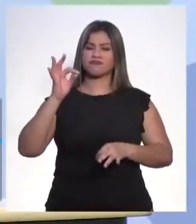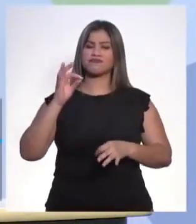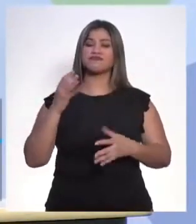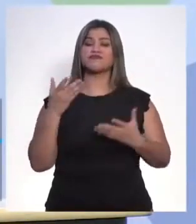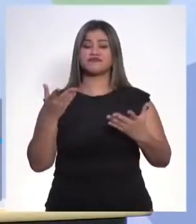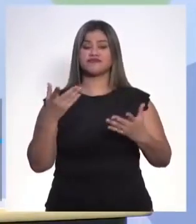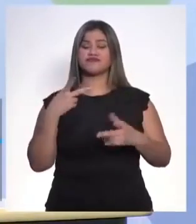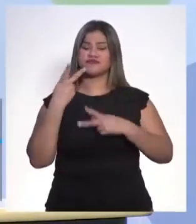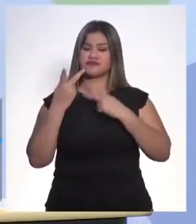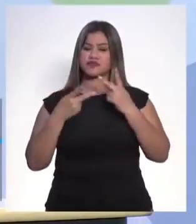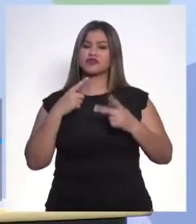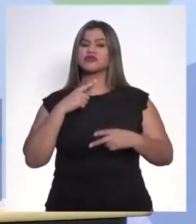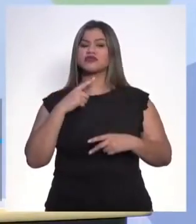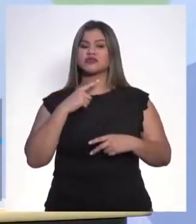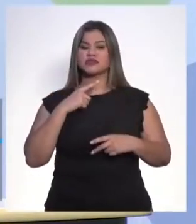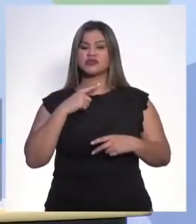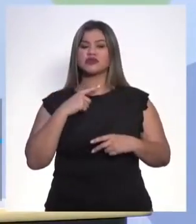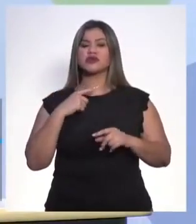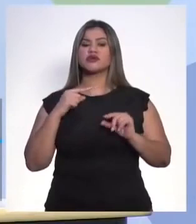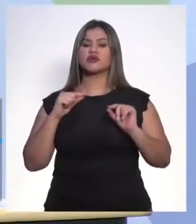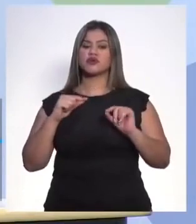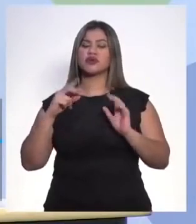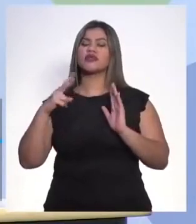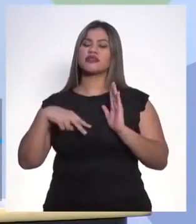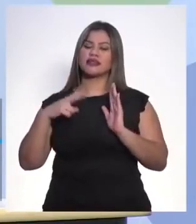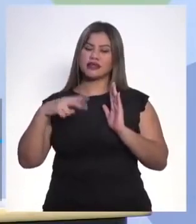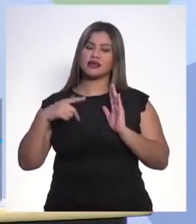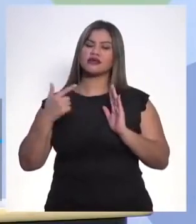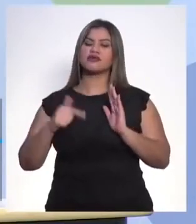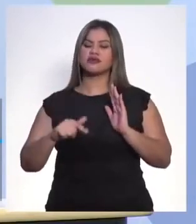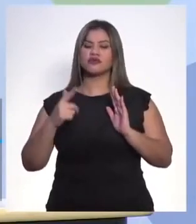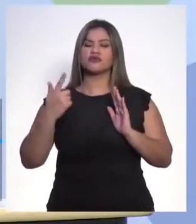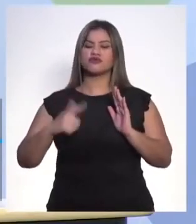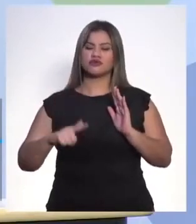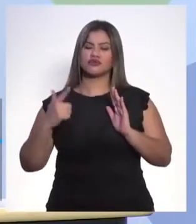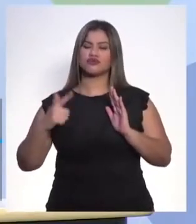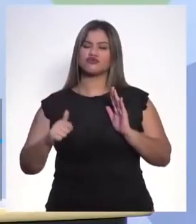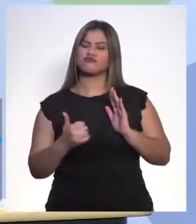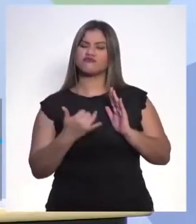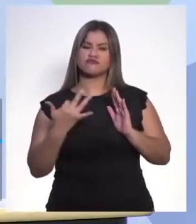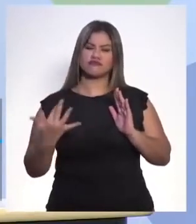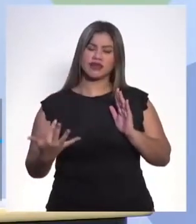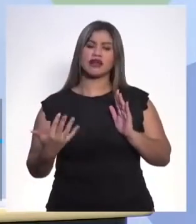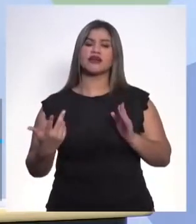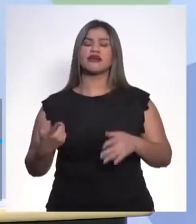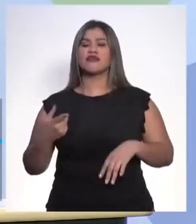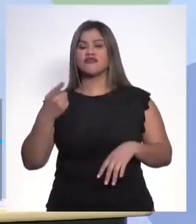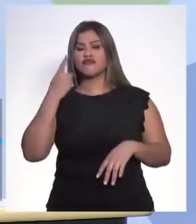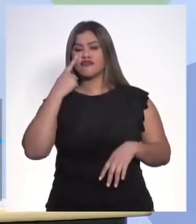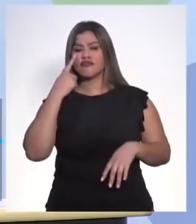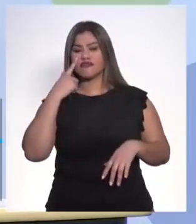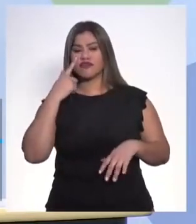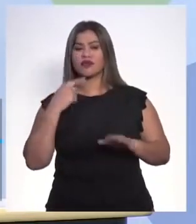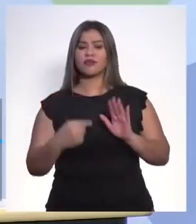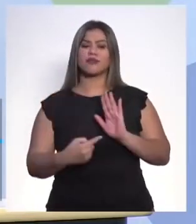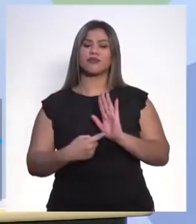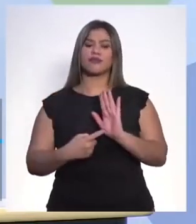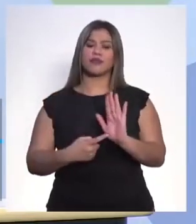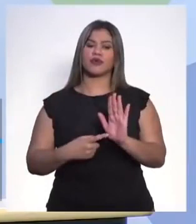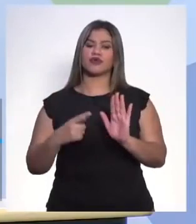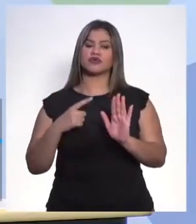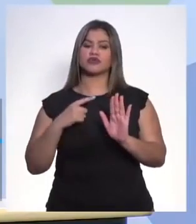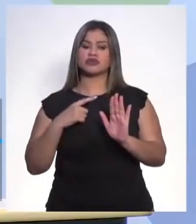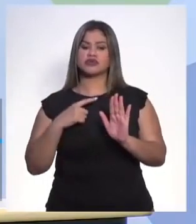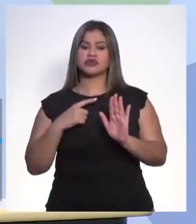falando até agora sobre isso, essa questão de reler o texto, de procurar aí o que está explícito, né? O que está aí